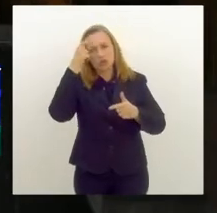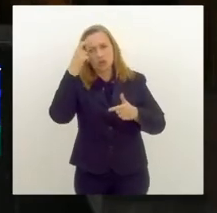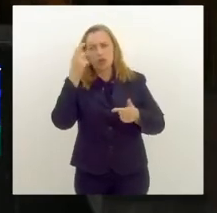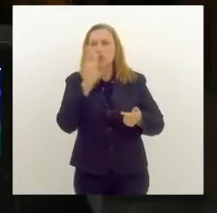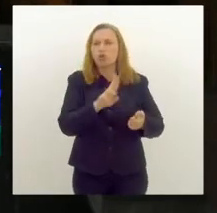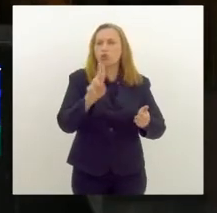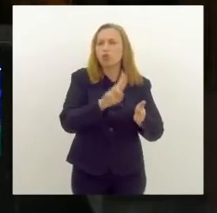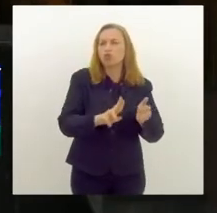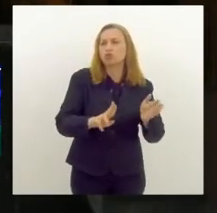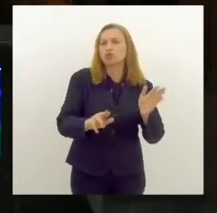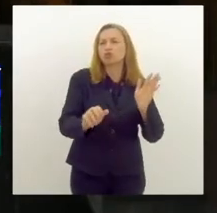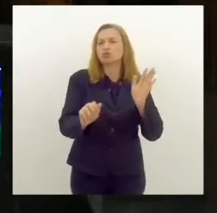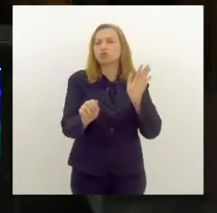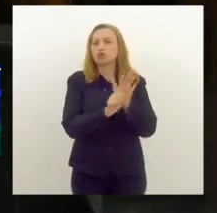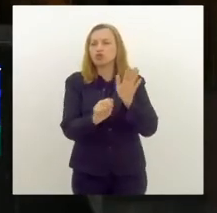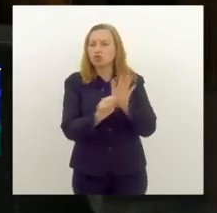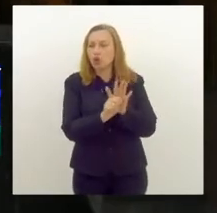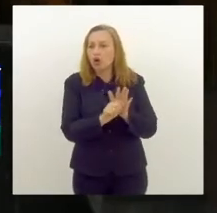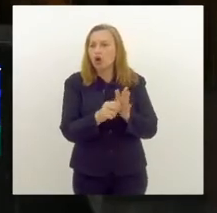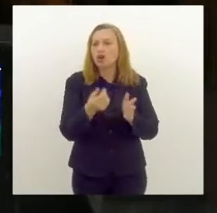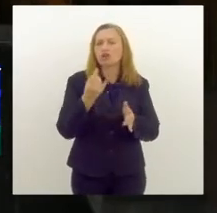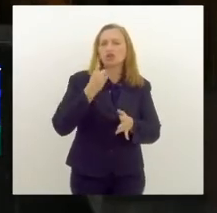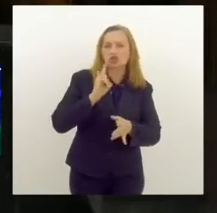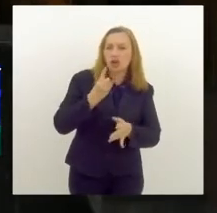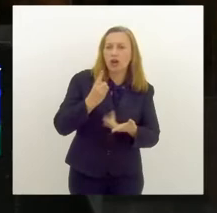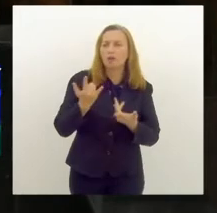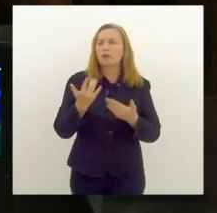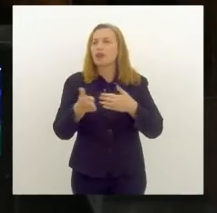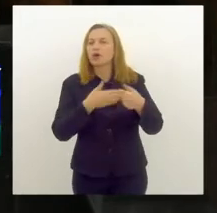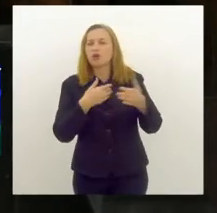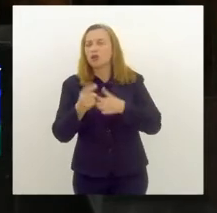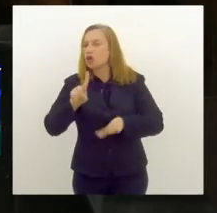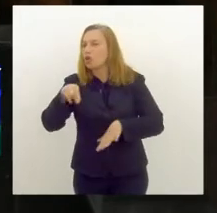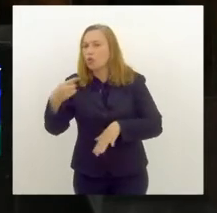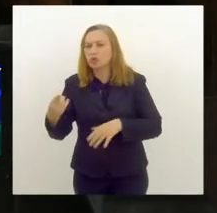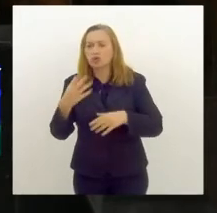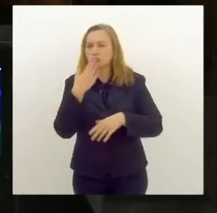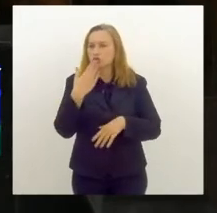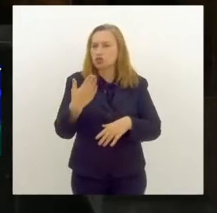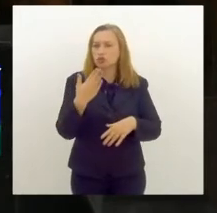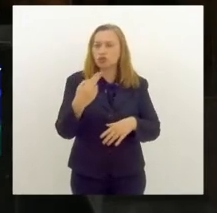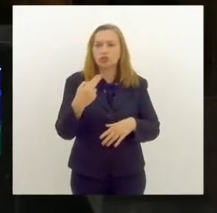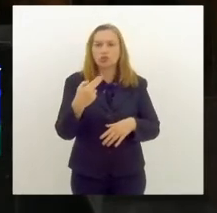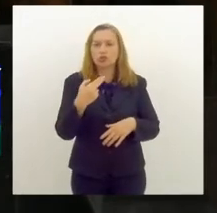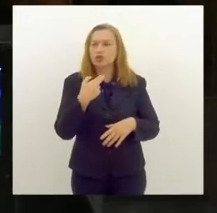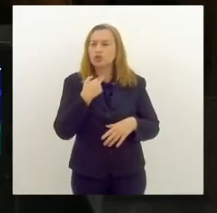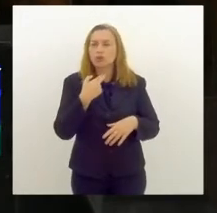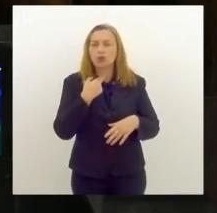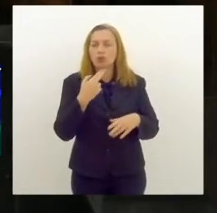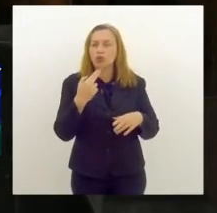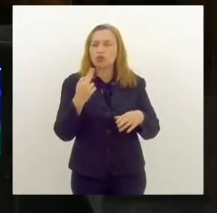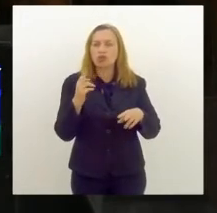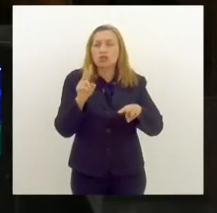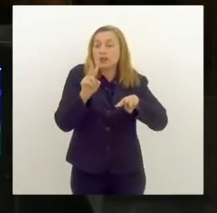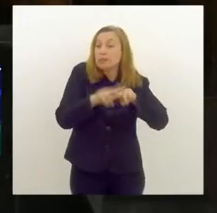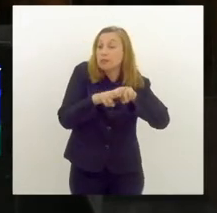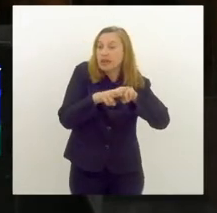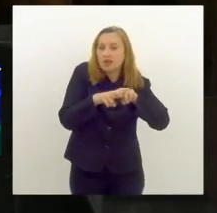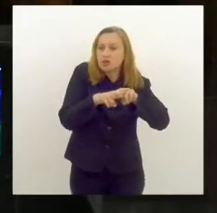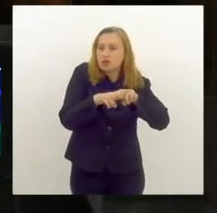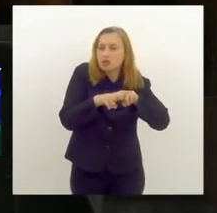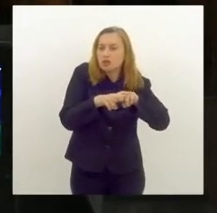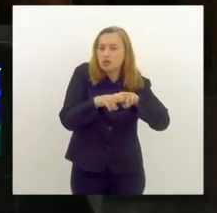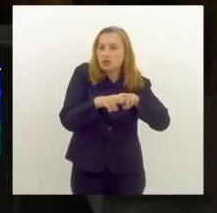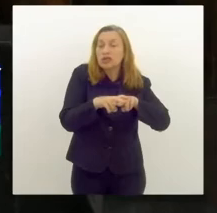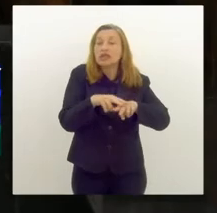abusivo de álcool e outras drogas, seja ele ligado a qualquer outra natureza, ela não deve ter o seu direito à liberdade negado. Se